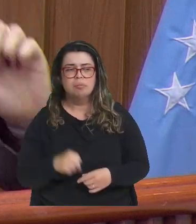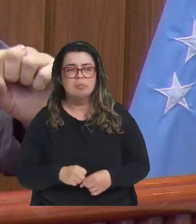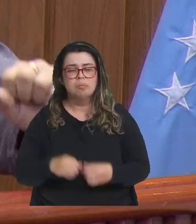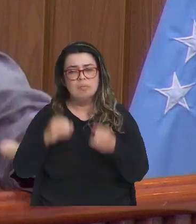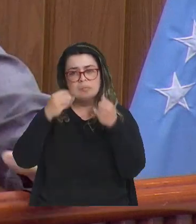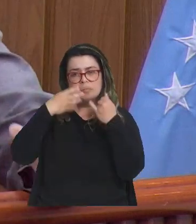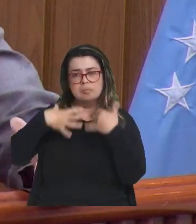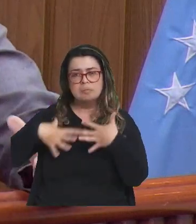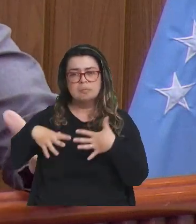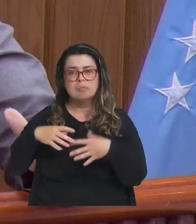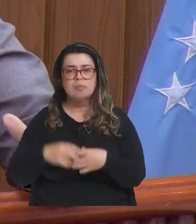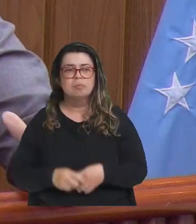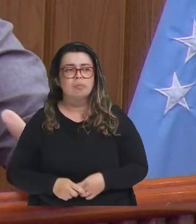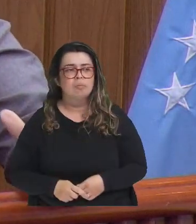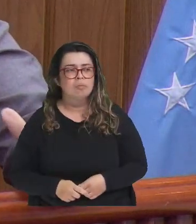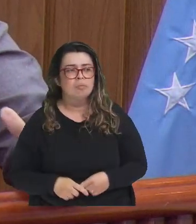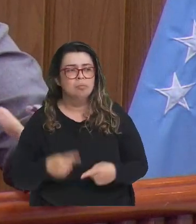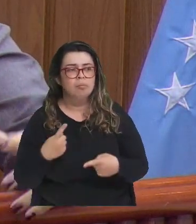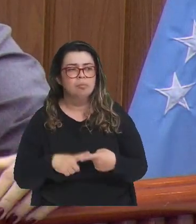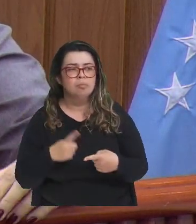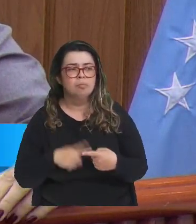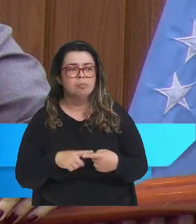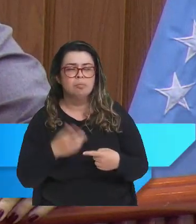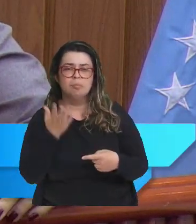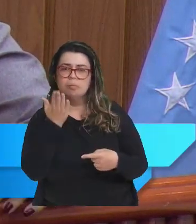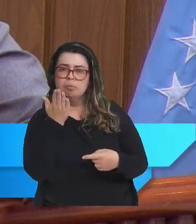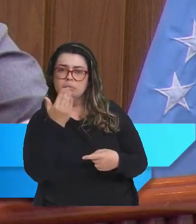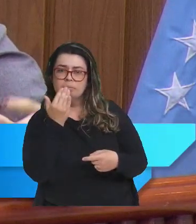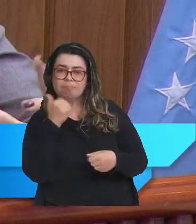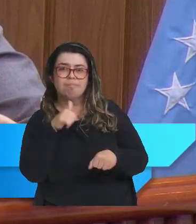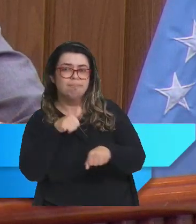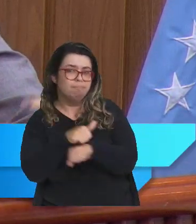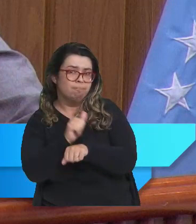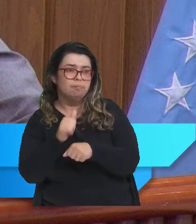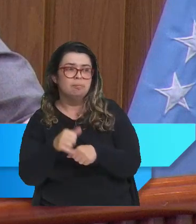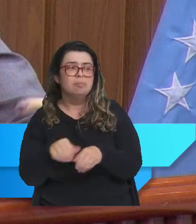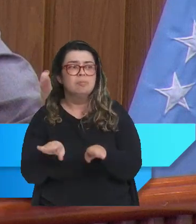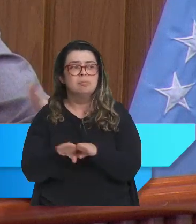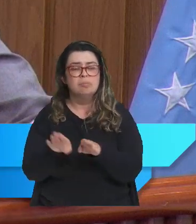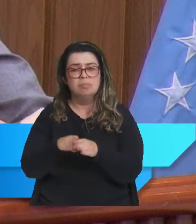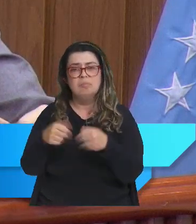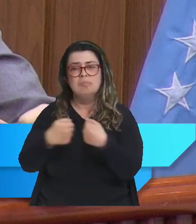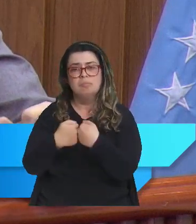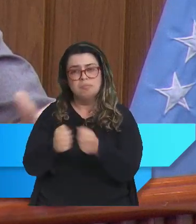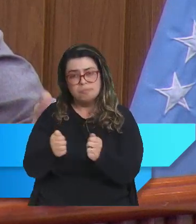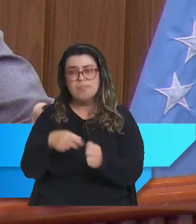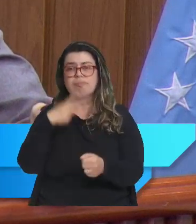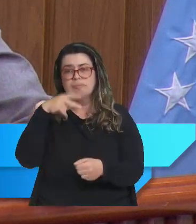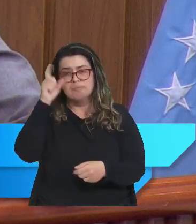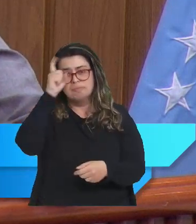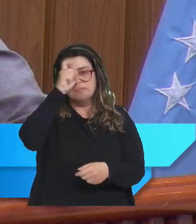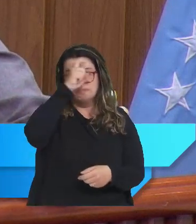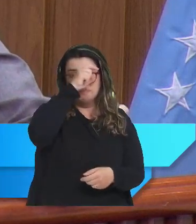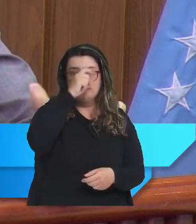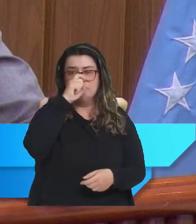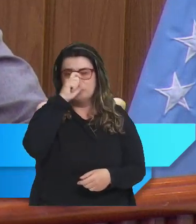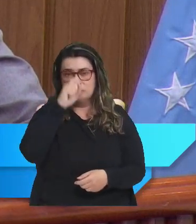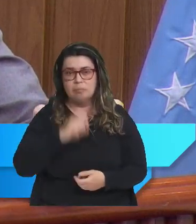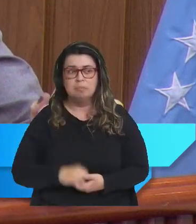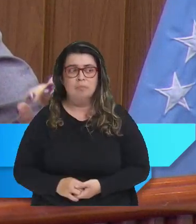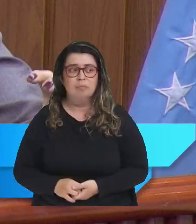explicou, por questão de alimentação e transporte. Entendi que é difícil a questão de